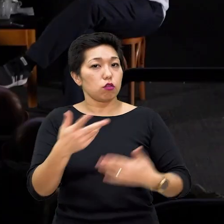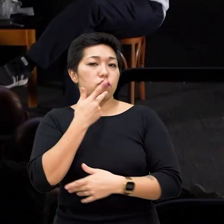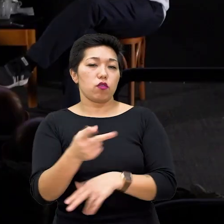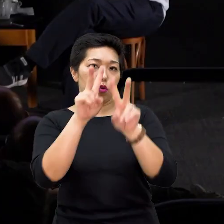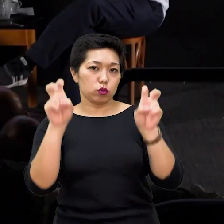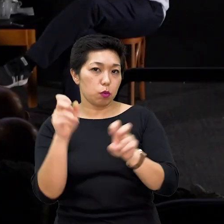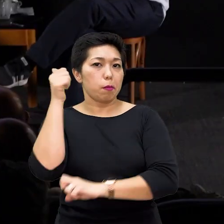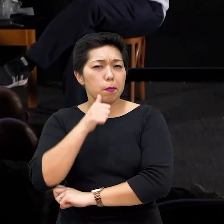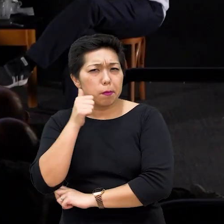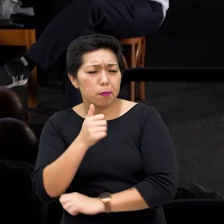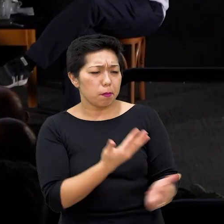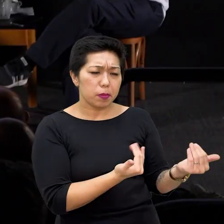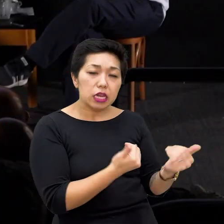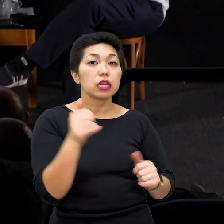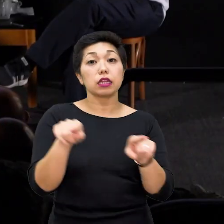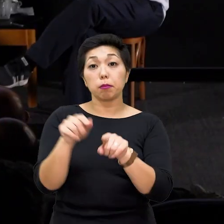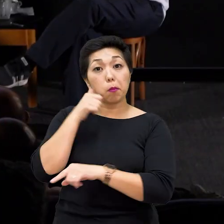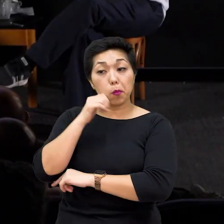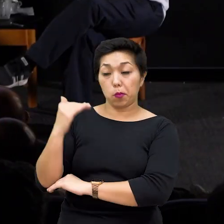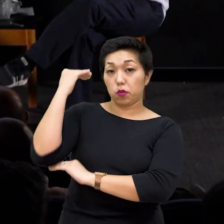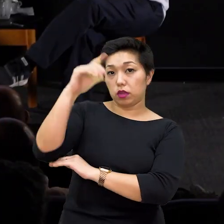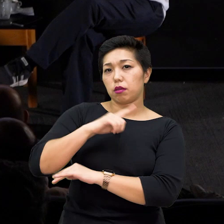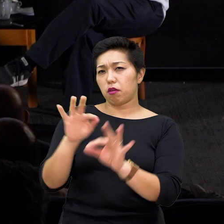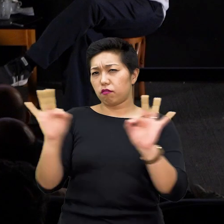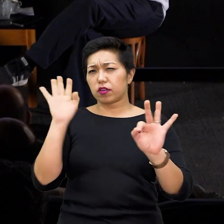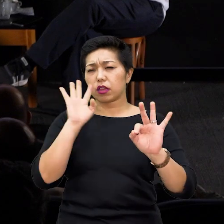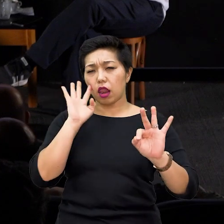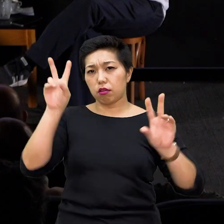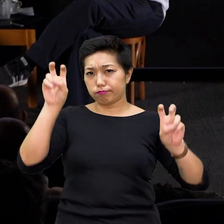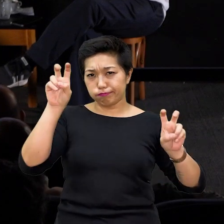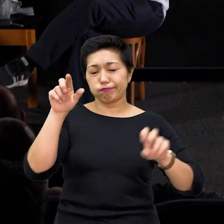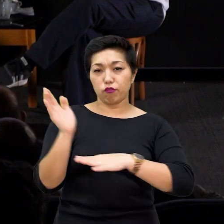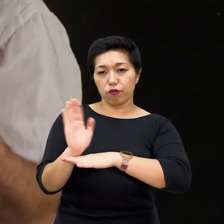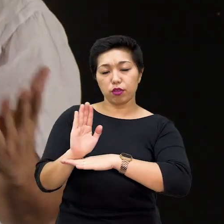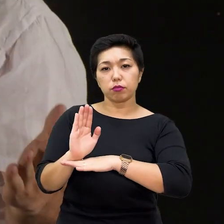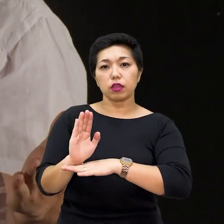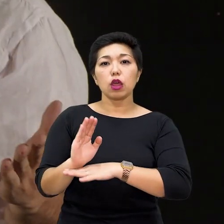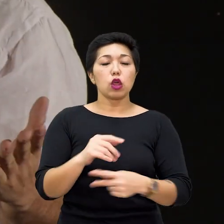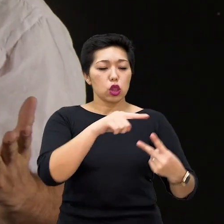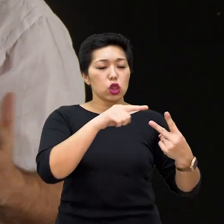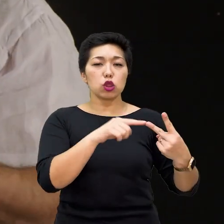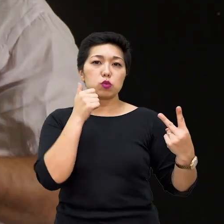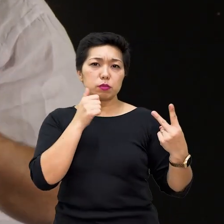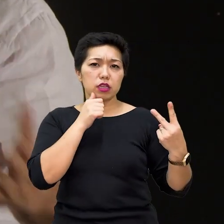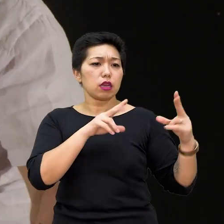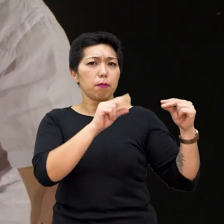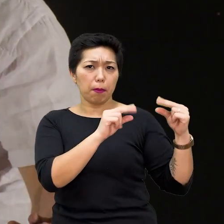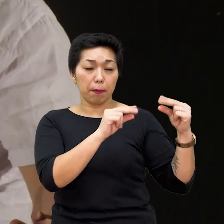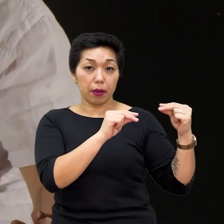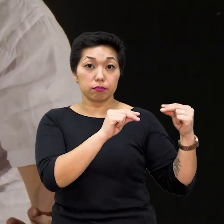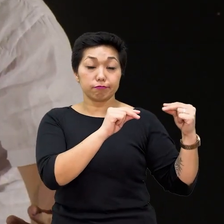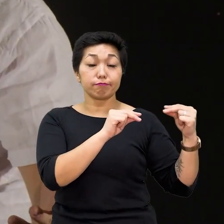das meninas e das mulheres, né, acho que tem uma frase muito legal no filme, que é quando as 2 garotas estão conversando, né, e aí uma